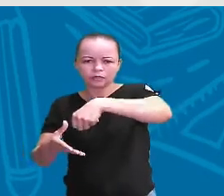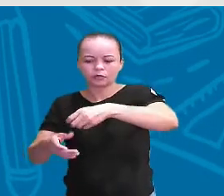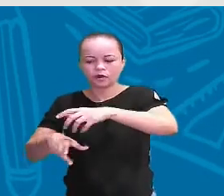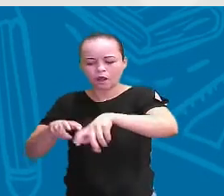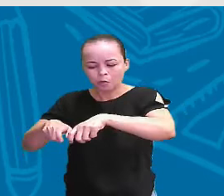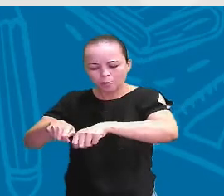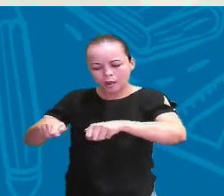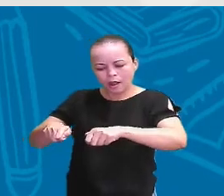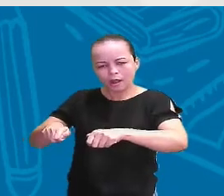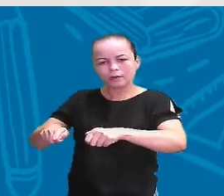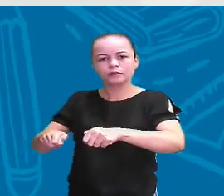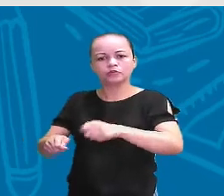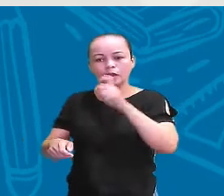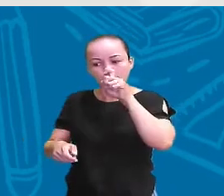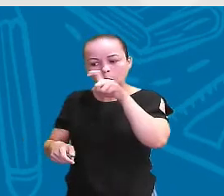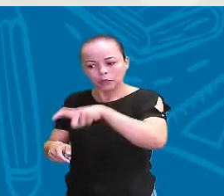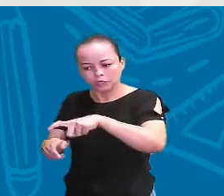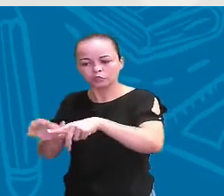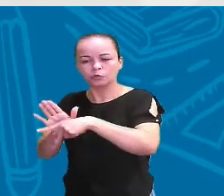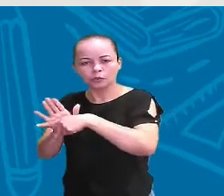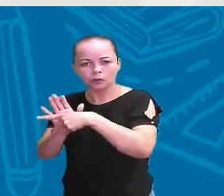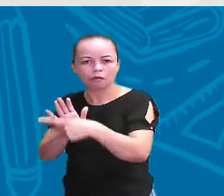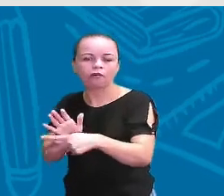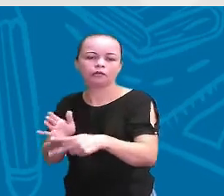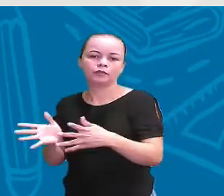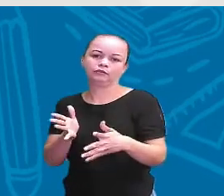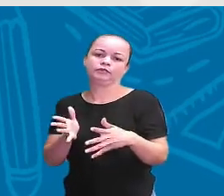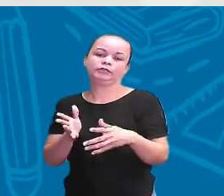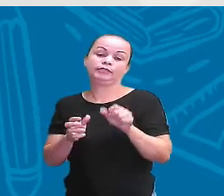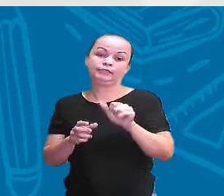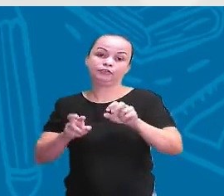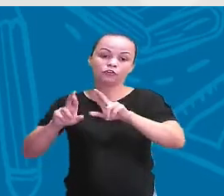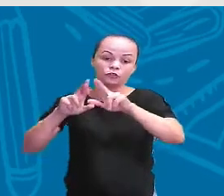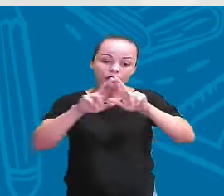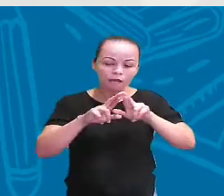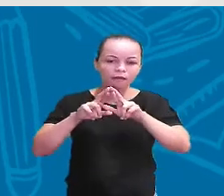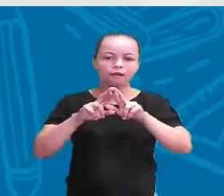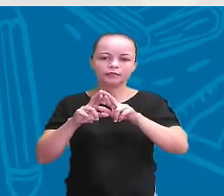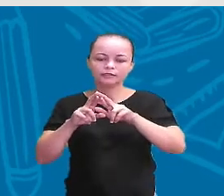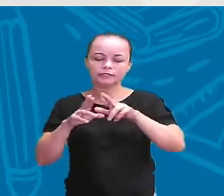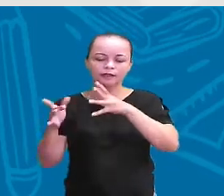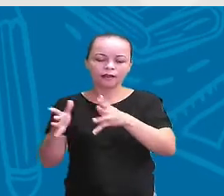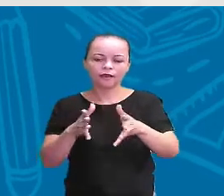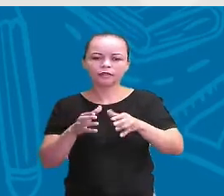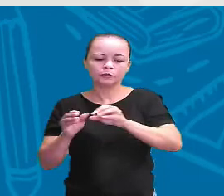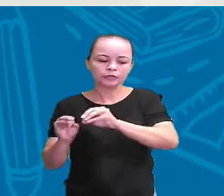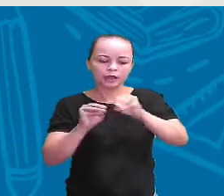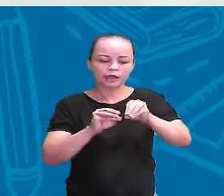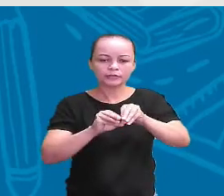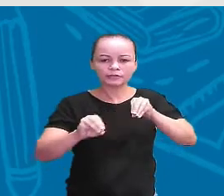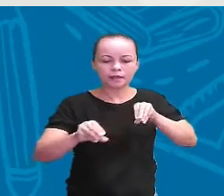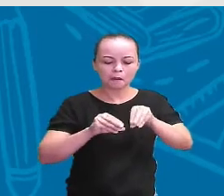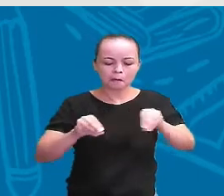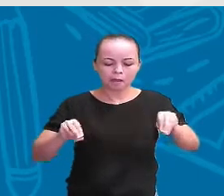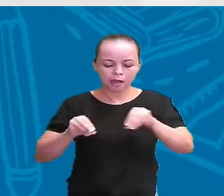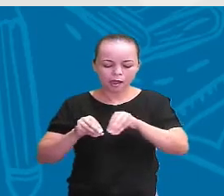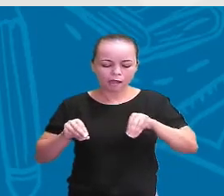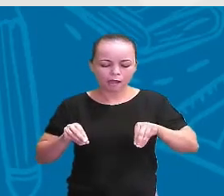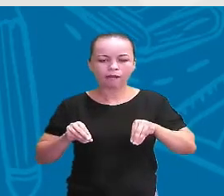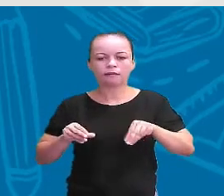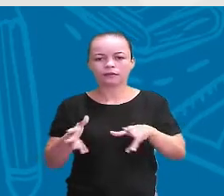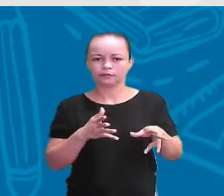para isso, o que for de reciclável, tentar deixar separadinho, porque sempre passa aquelas pessoas que gostam de